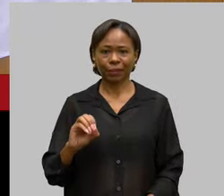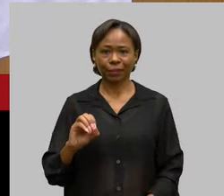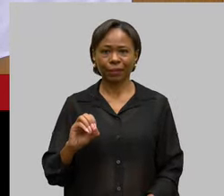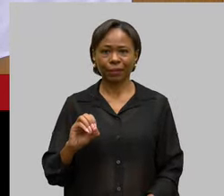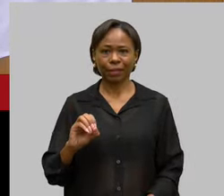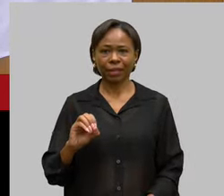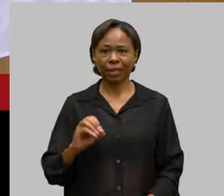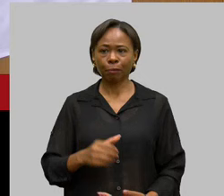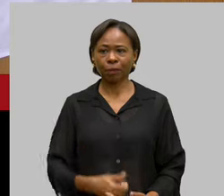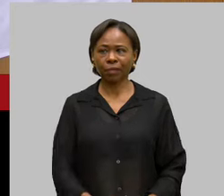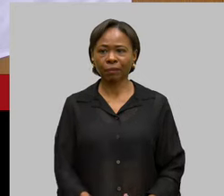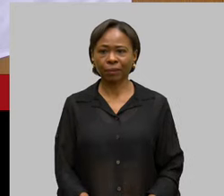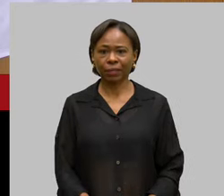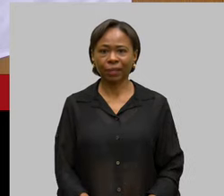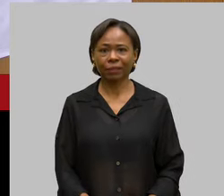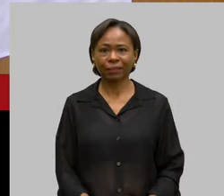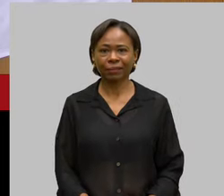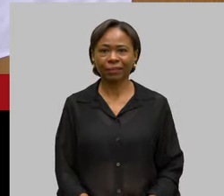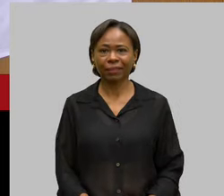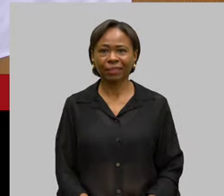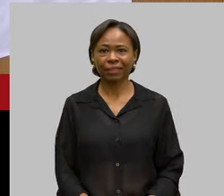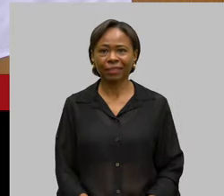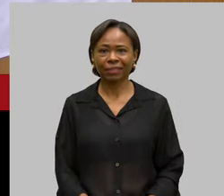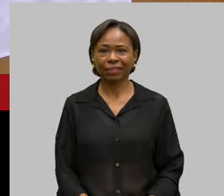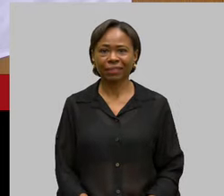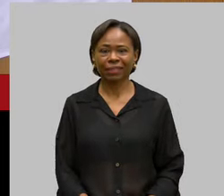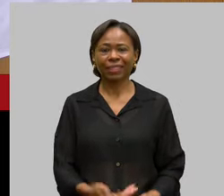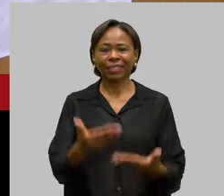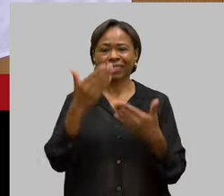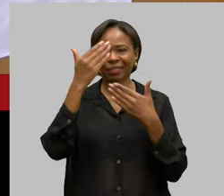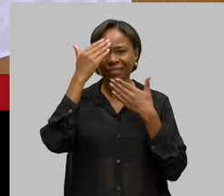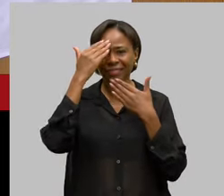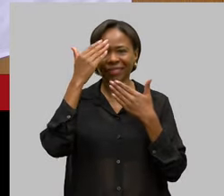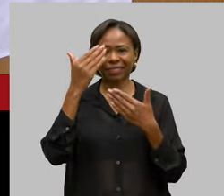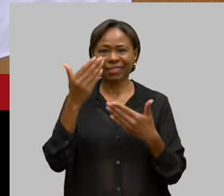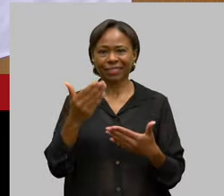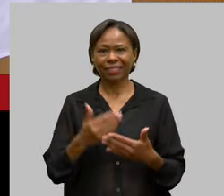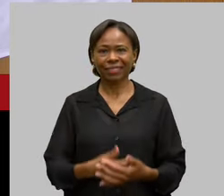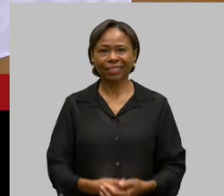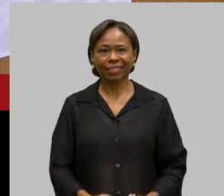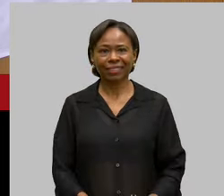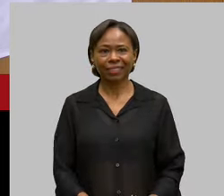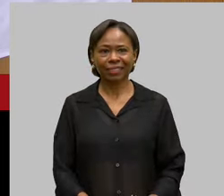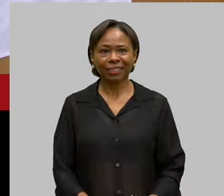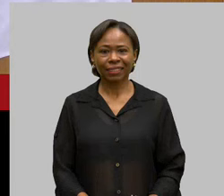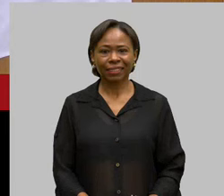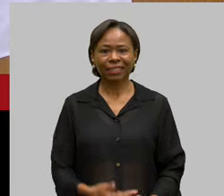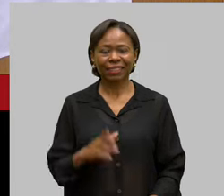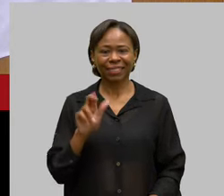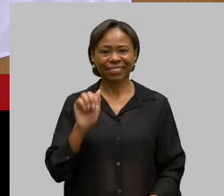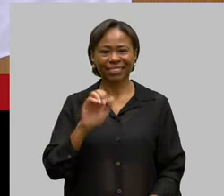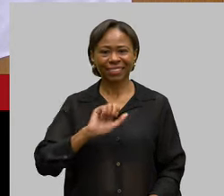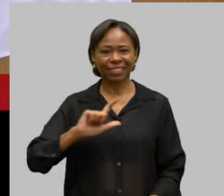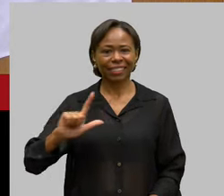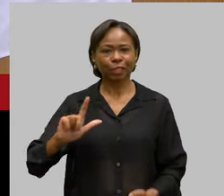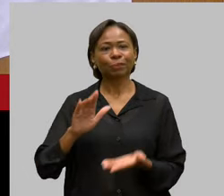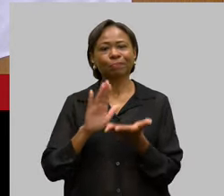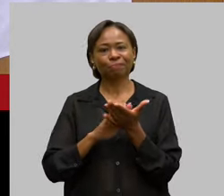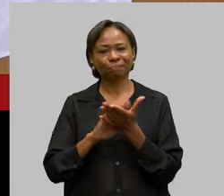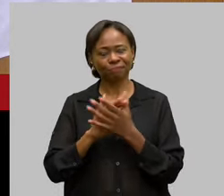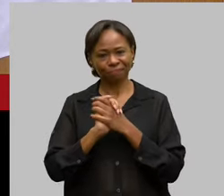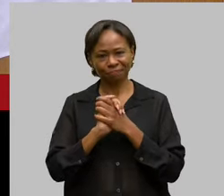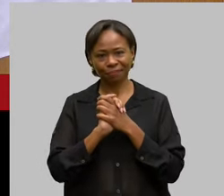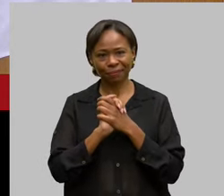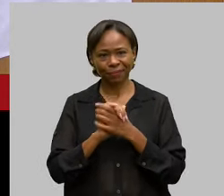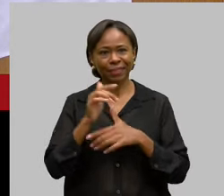para suas considerações de agradecimento João Rafael parabéns pelo trabalho Rafael mais